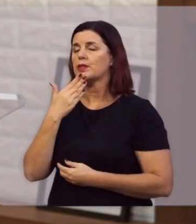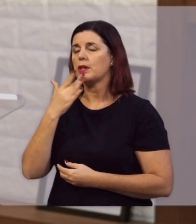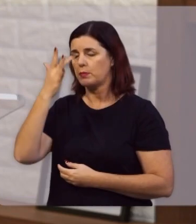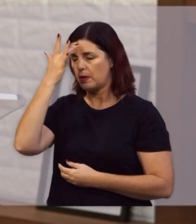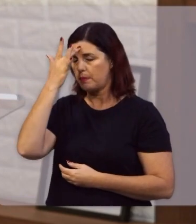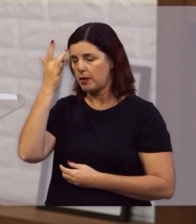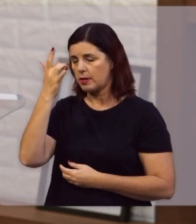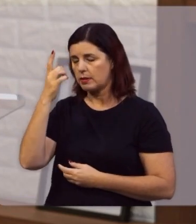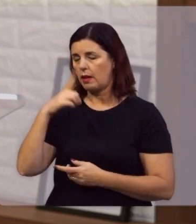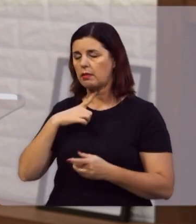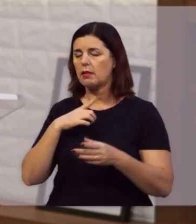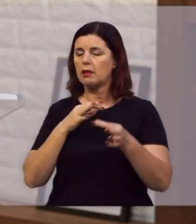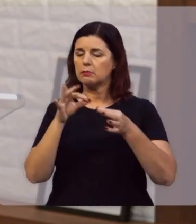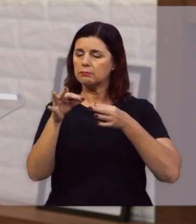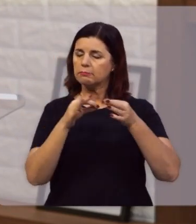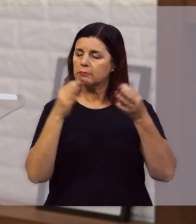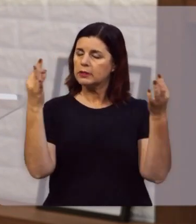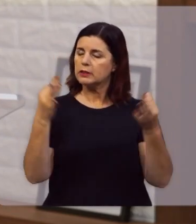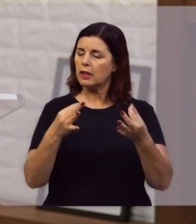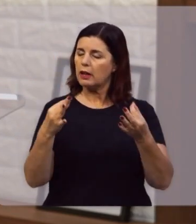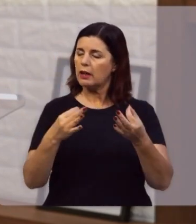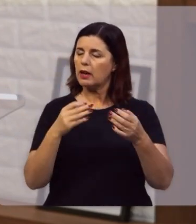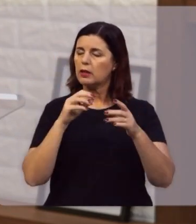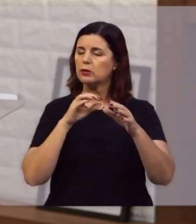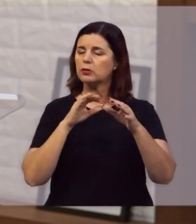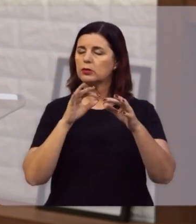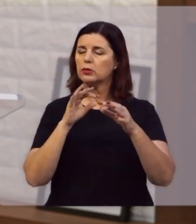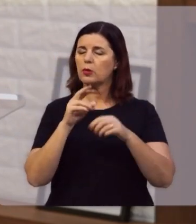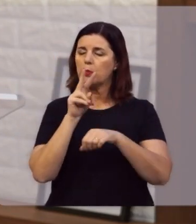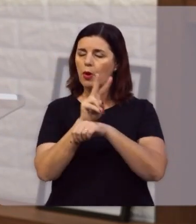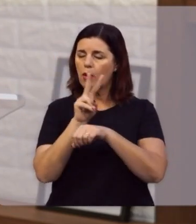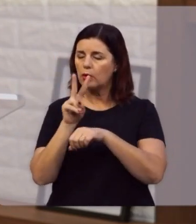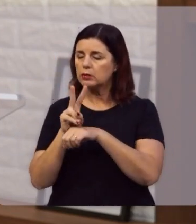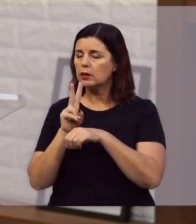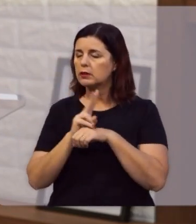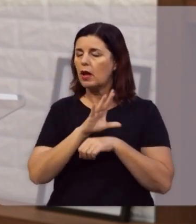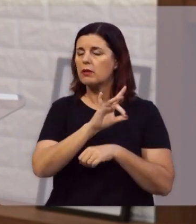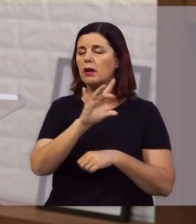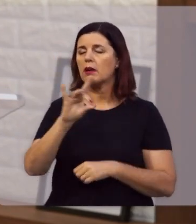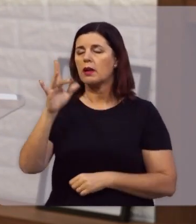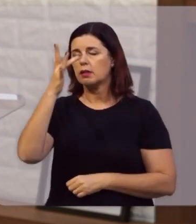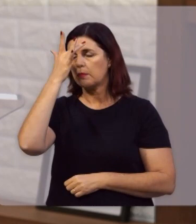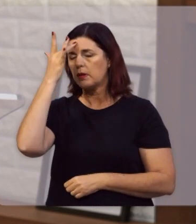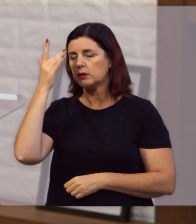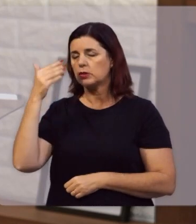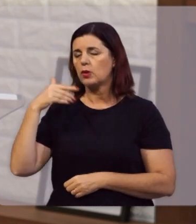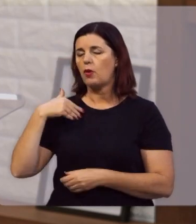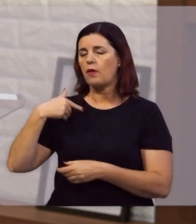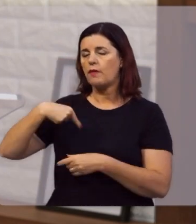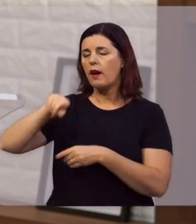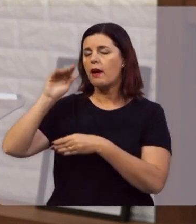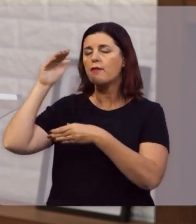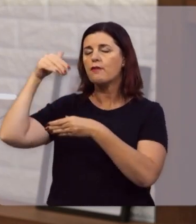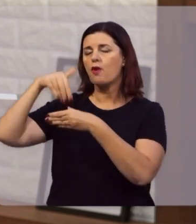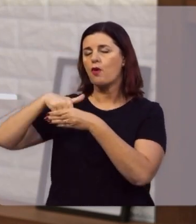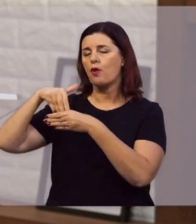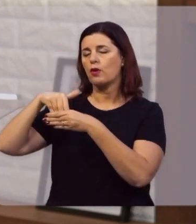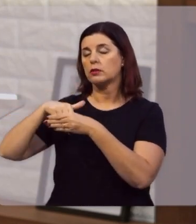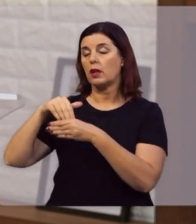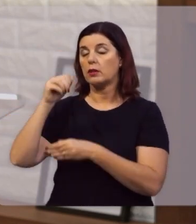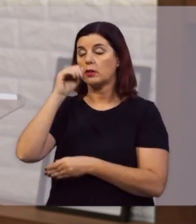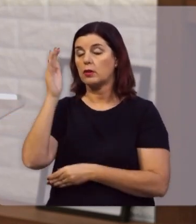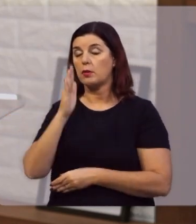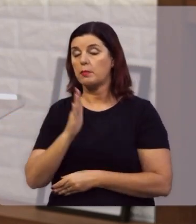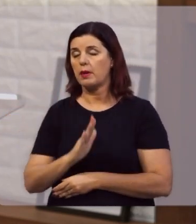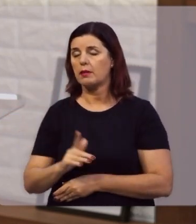que amanhã haja ordem haja decência haja proteção para cada cidadão ir às urnas e votar e que o